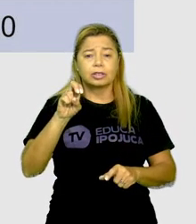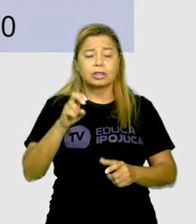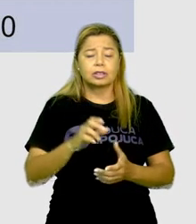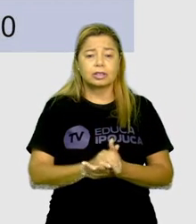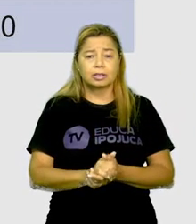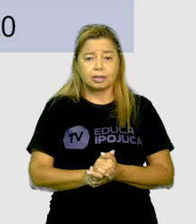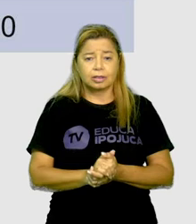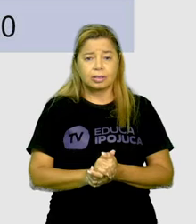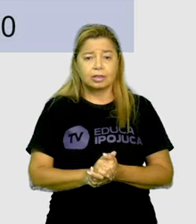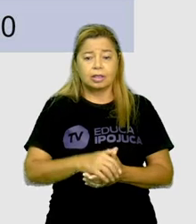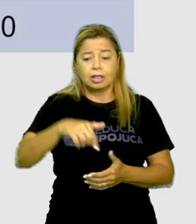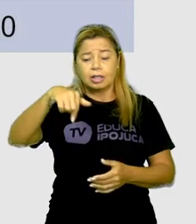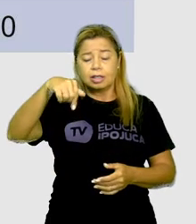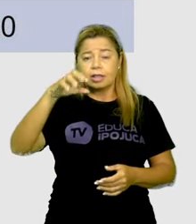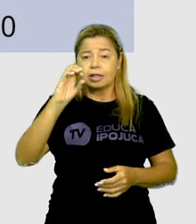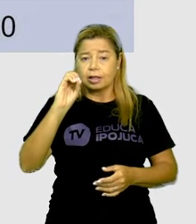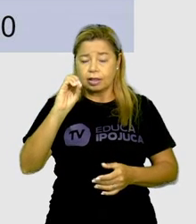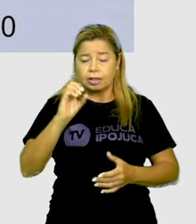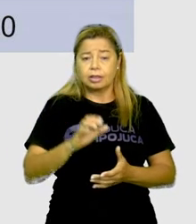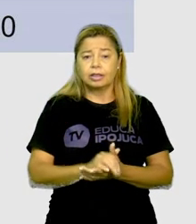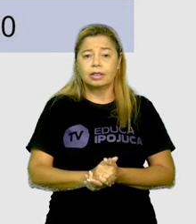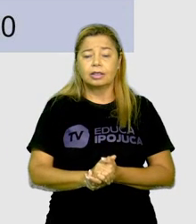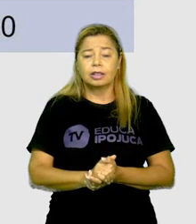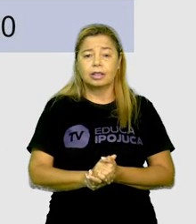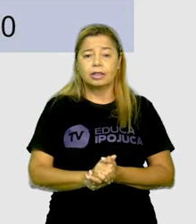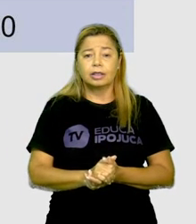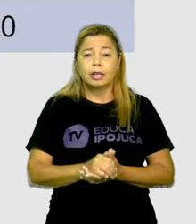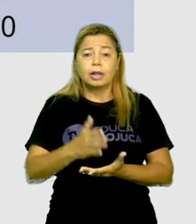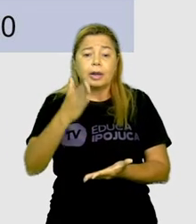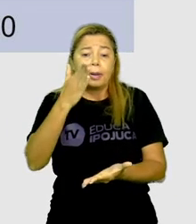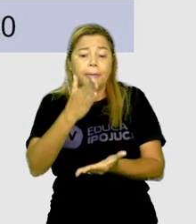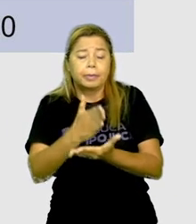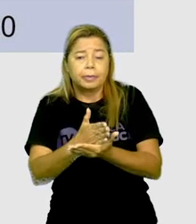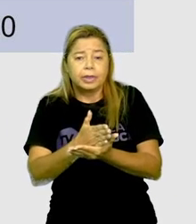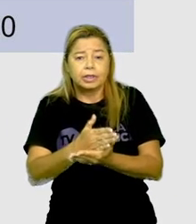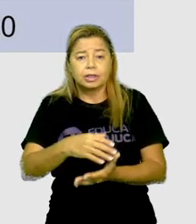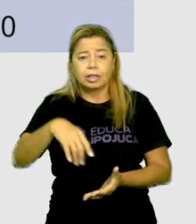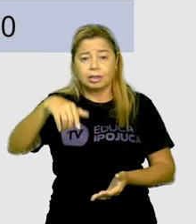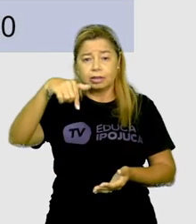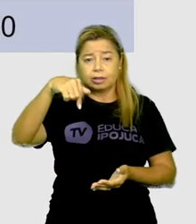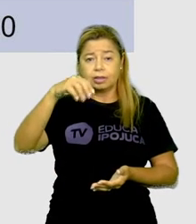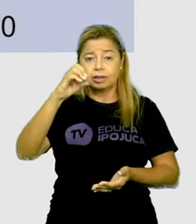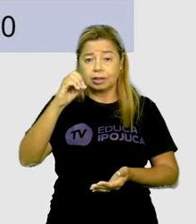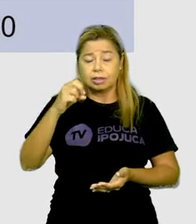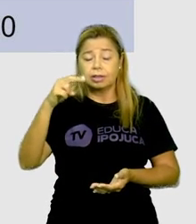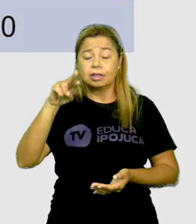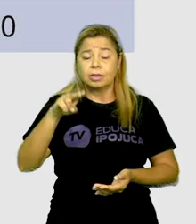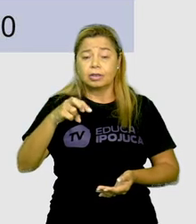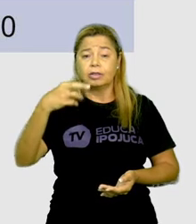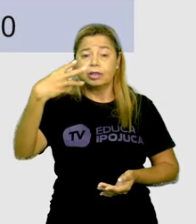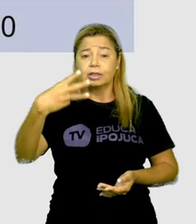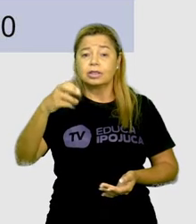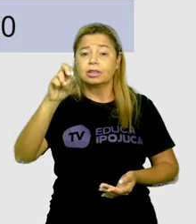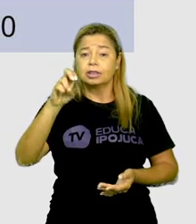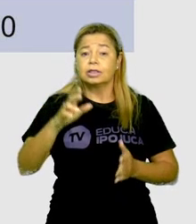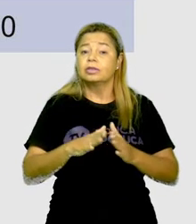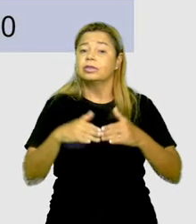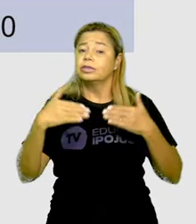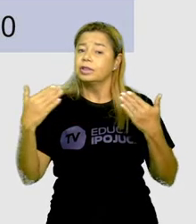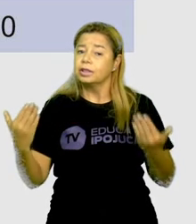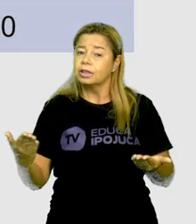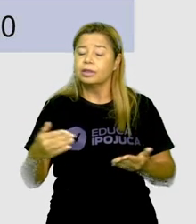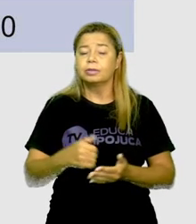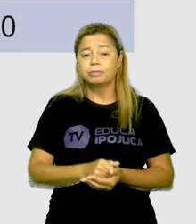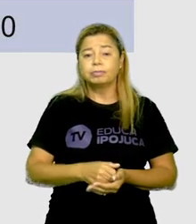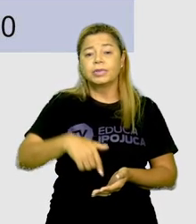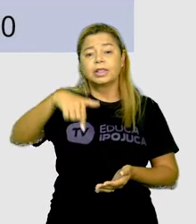coloca o zero, 70. E aí, a metade de 70 é 35. 70 mais 35